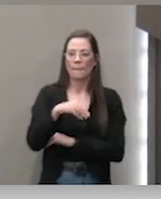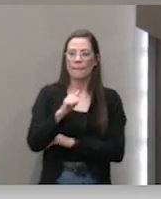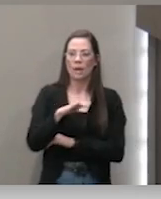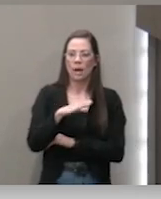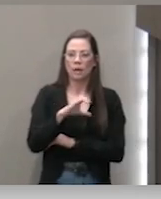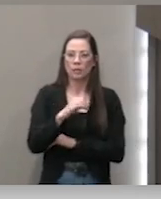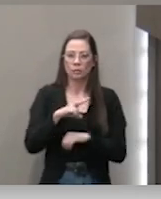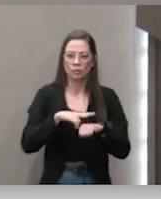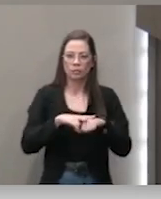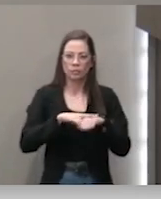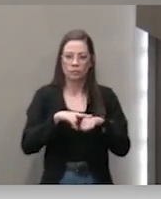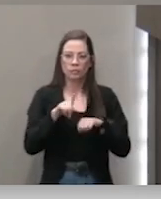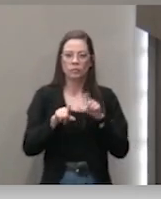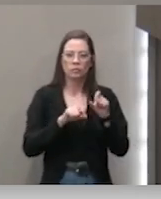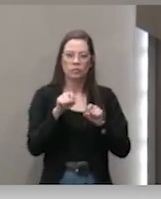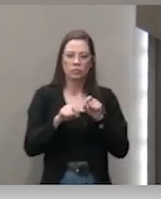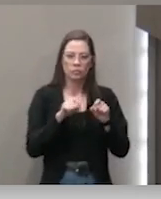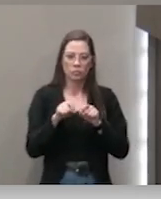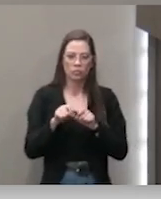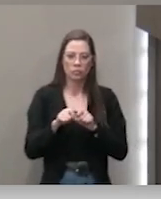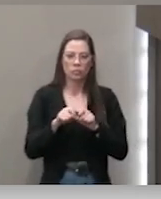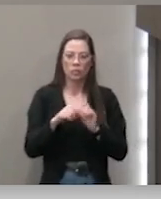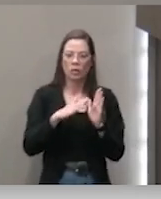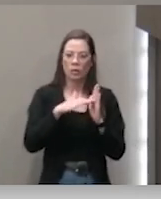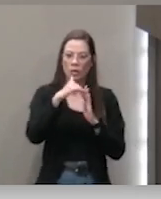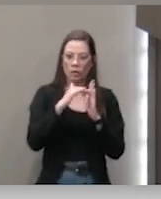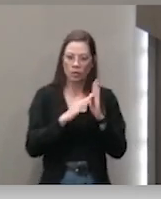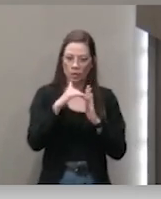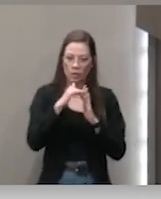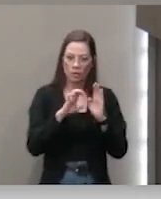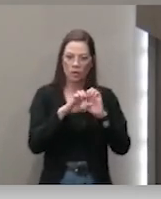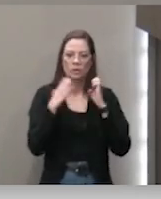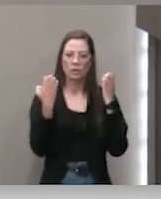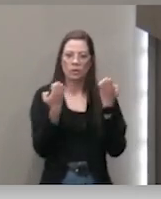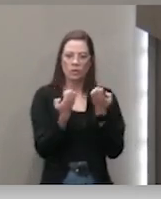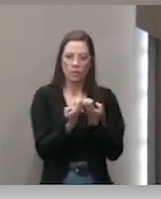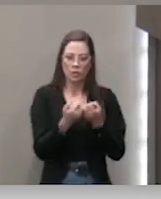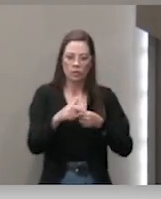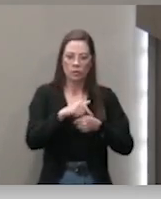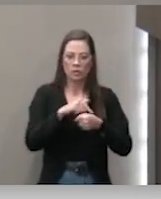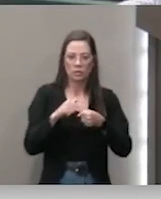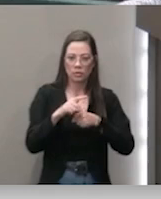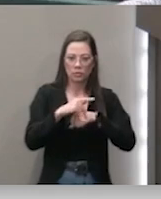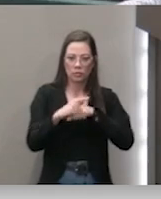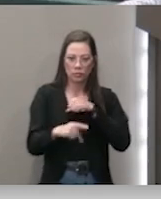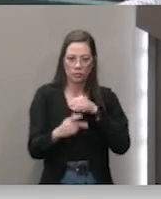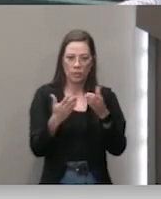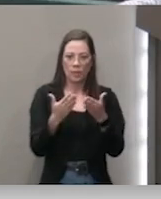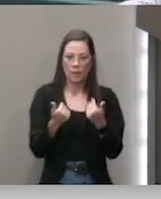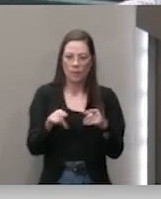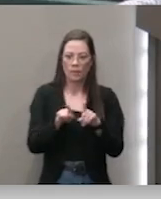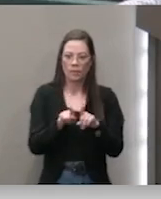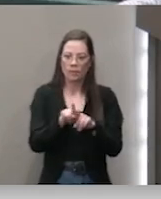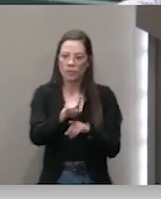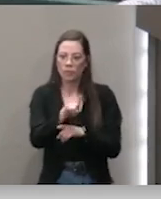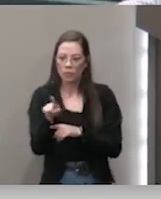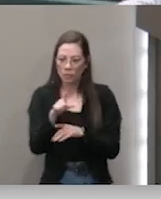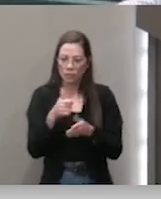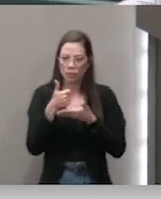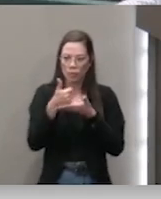que a campanha Março Verde passa a integrar o calendário oficial de eventos do município de Passo Fundo. peço a apreciação dos colegas aí